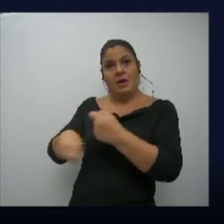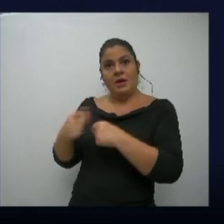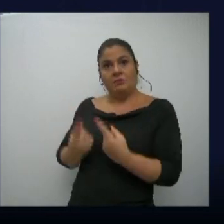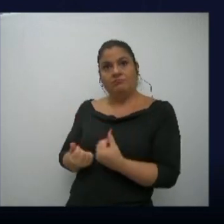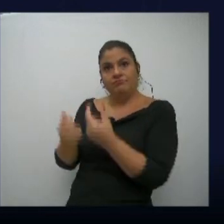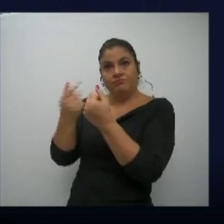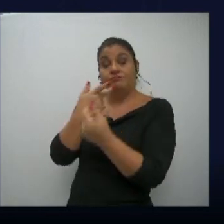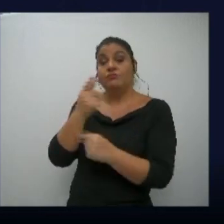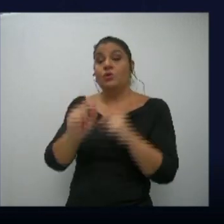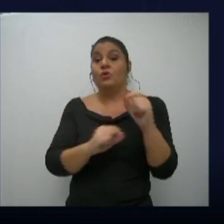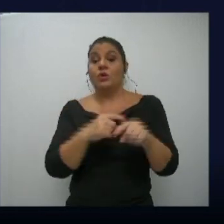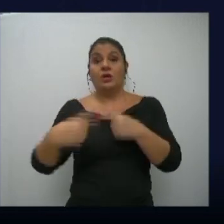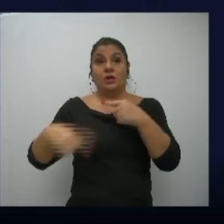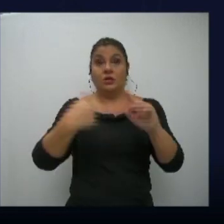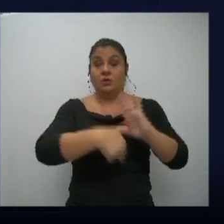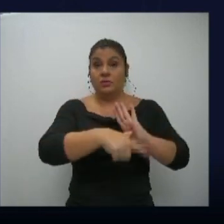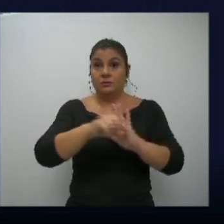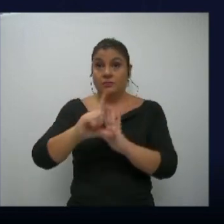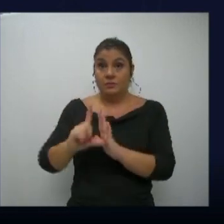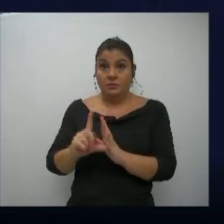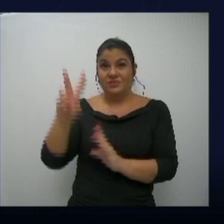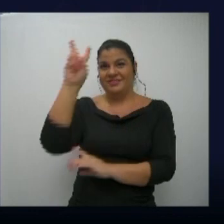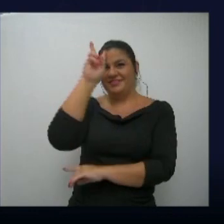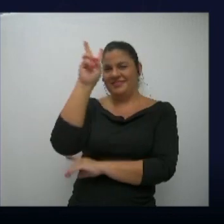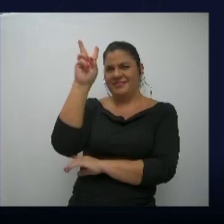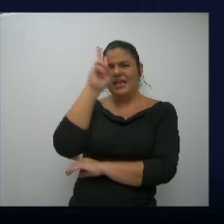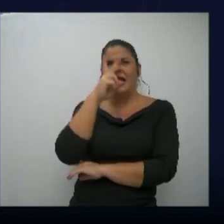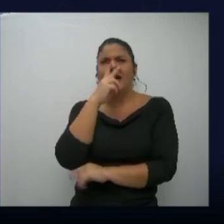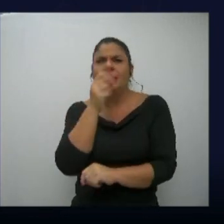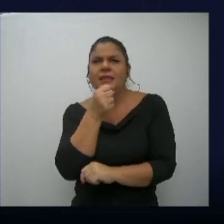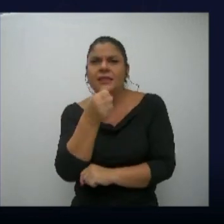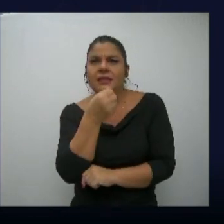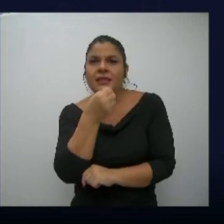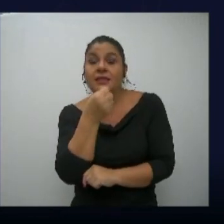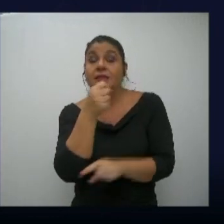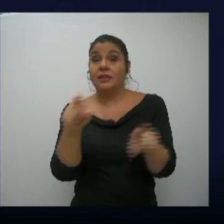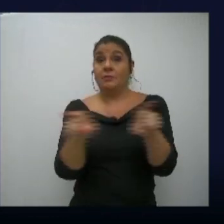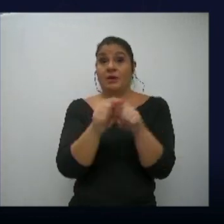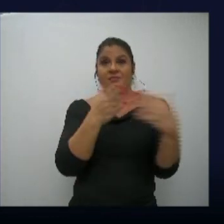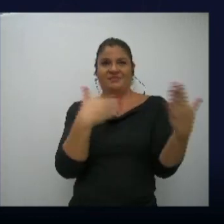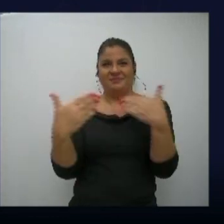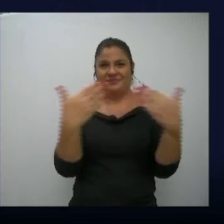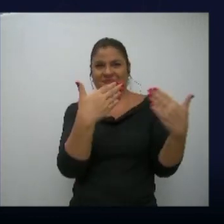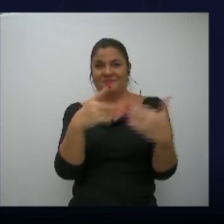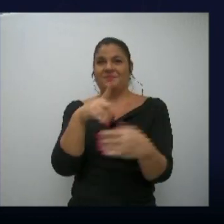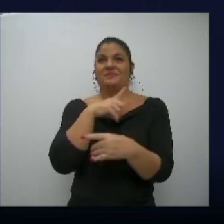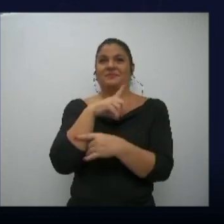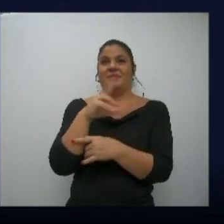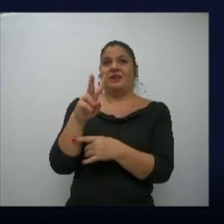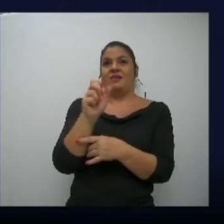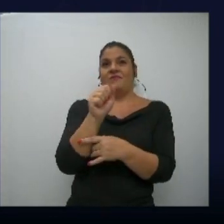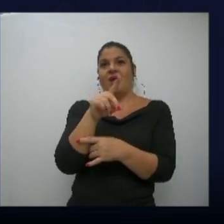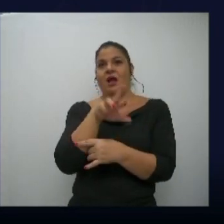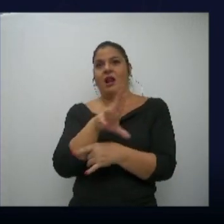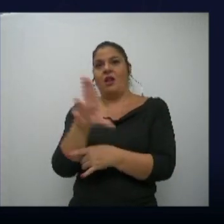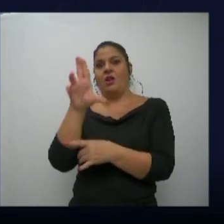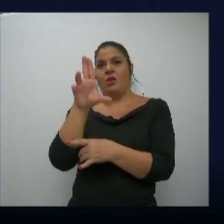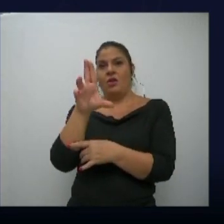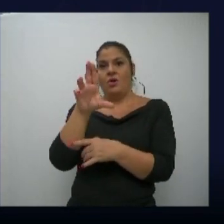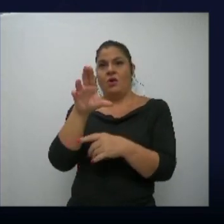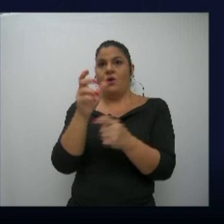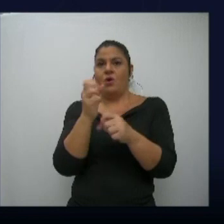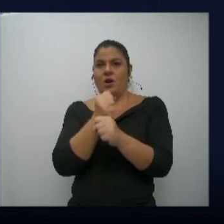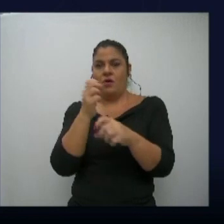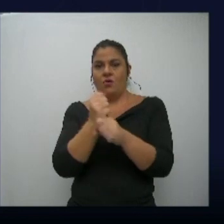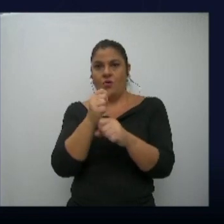você já deu o gancho Guilherme gente até discutiu isso na segunda-feira na entrevista também na conversa que a gente teve com o valor a Econômica da